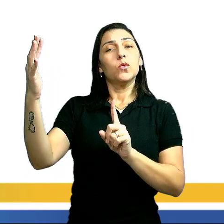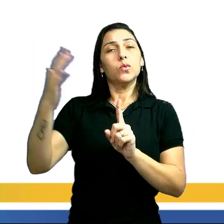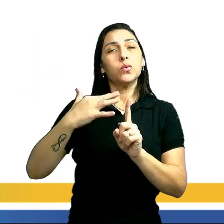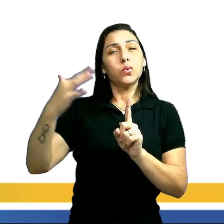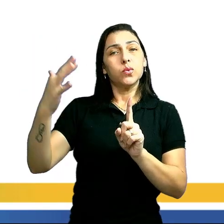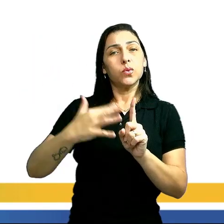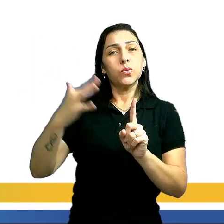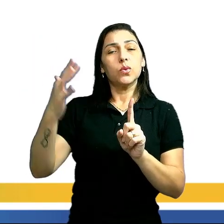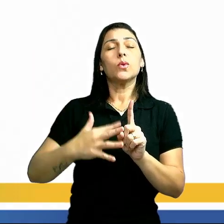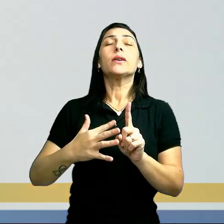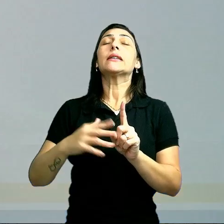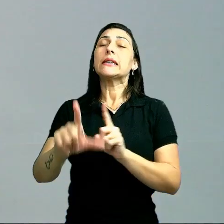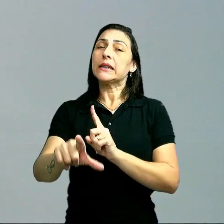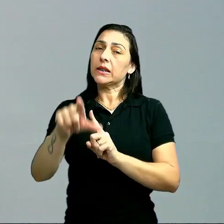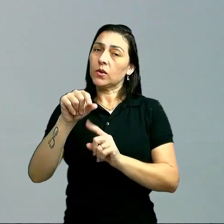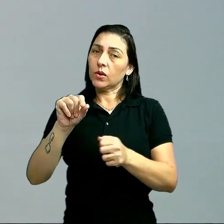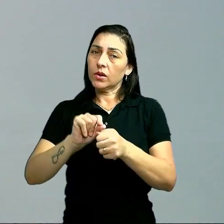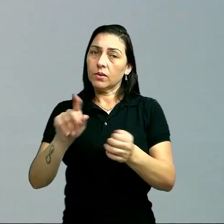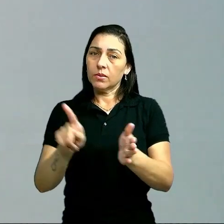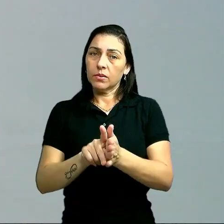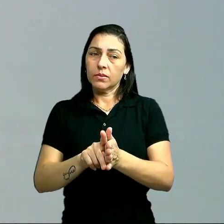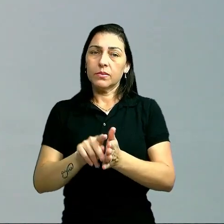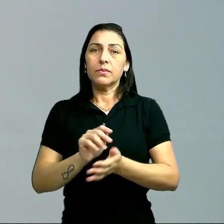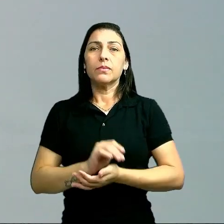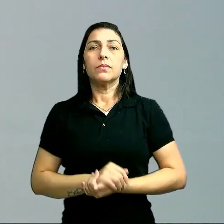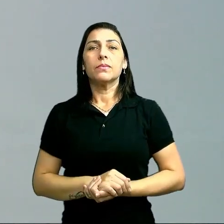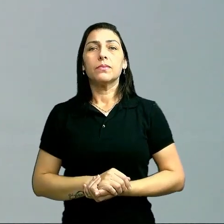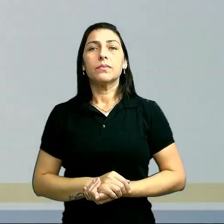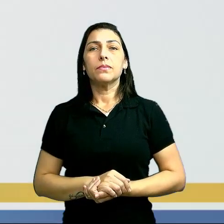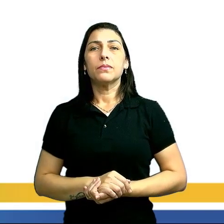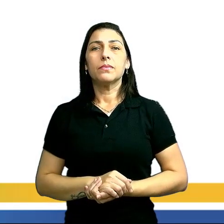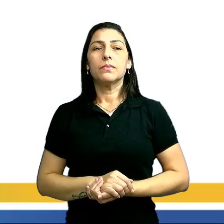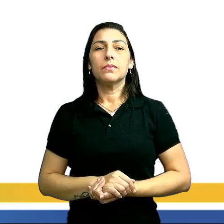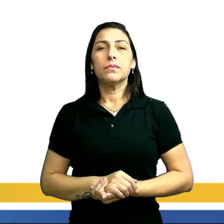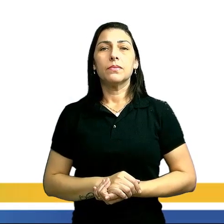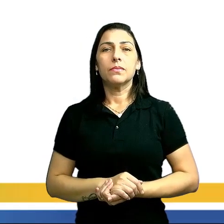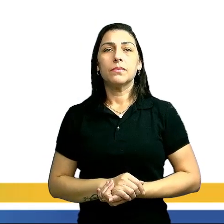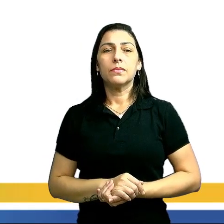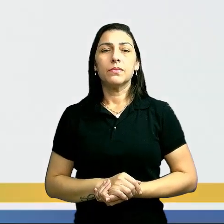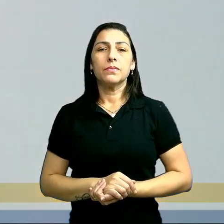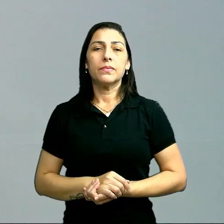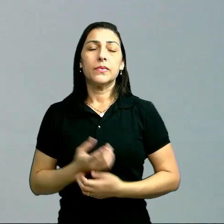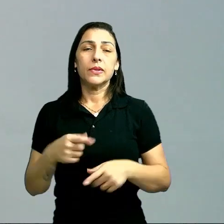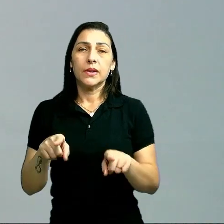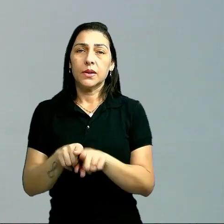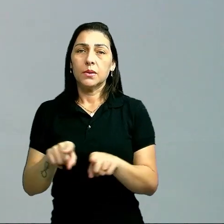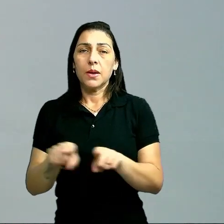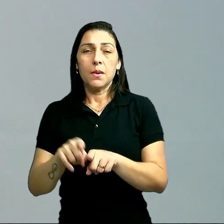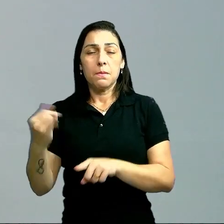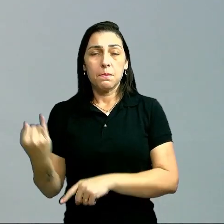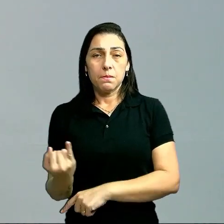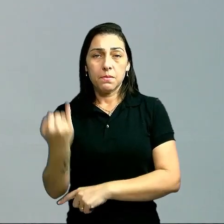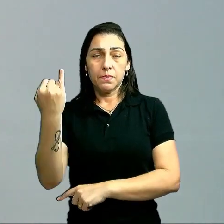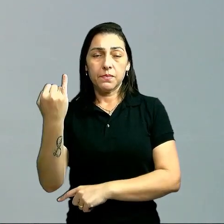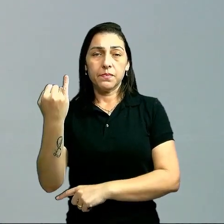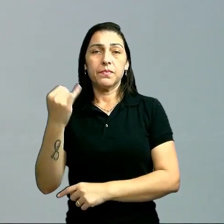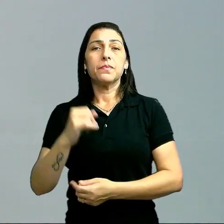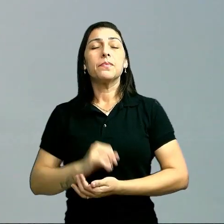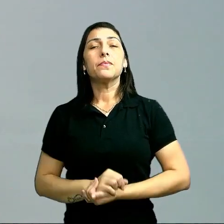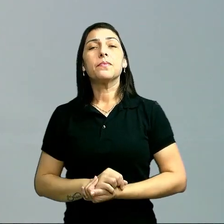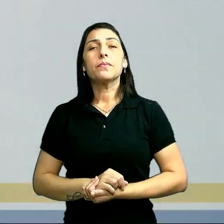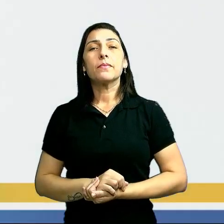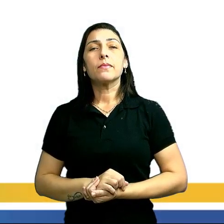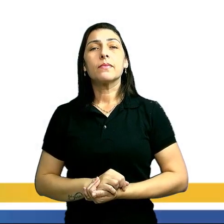nas escolhas que faz. Bom, outra coisa importante é a